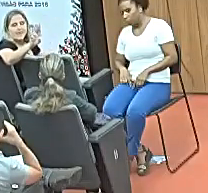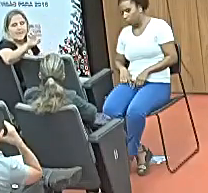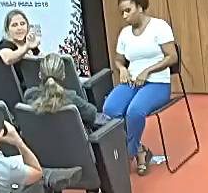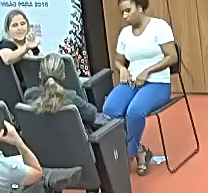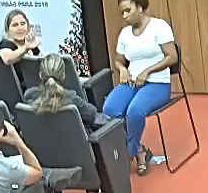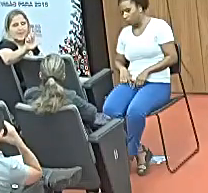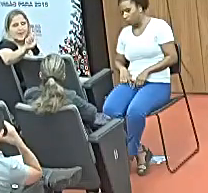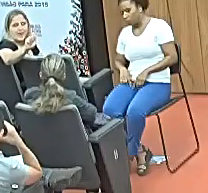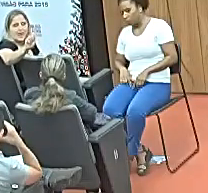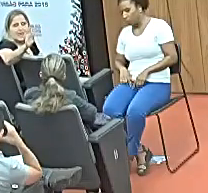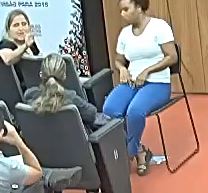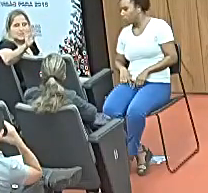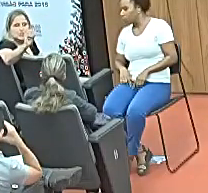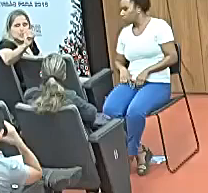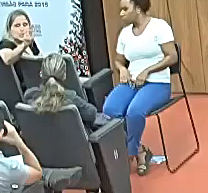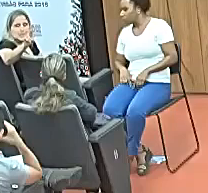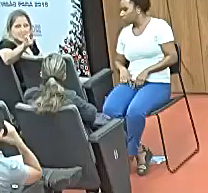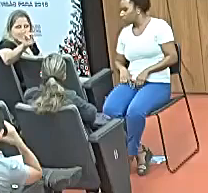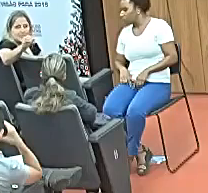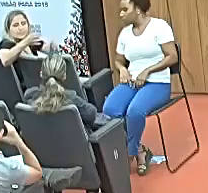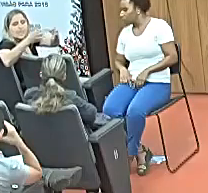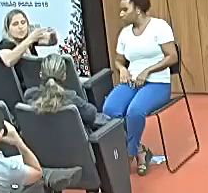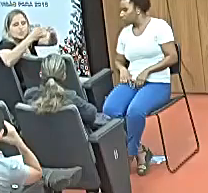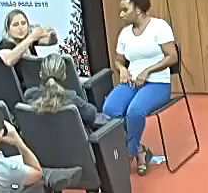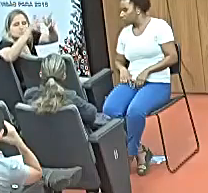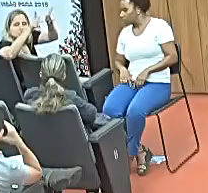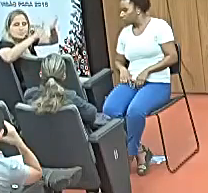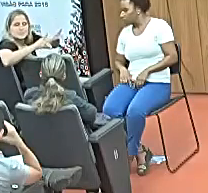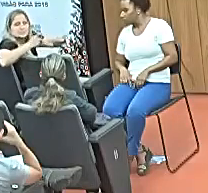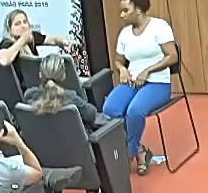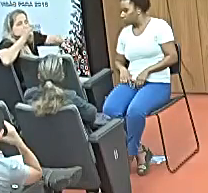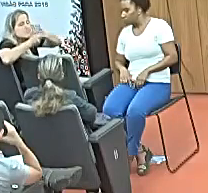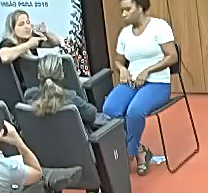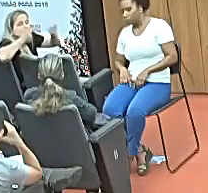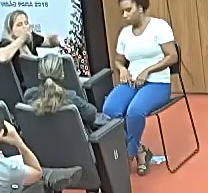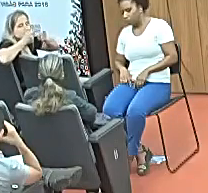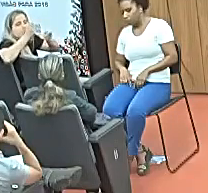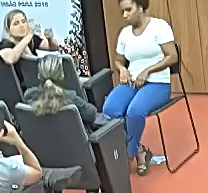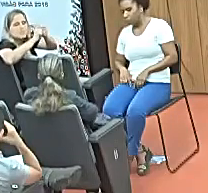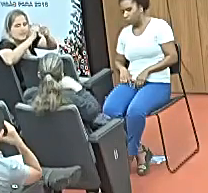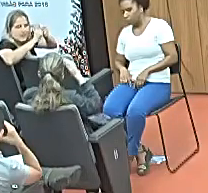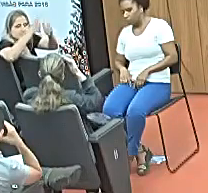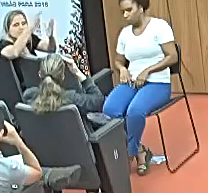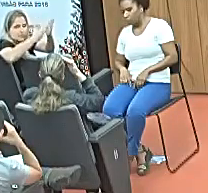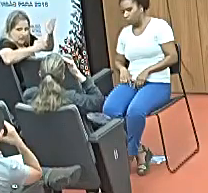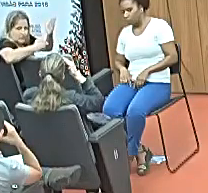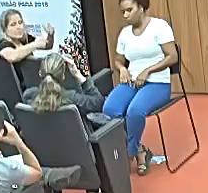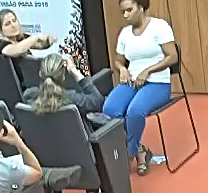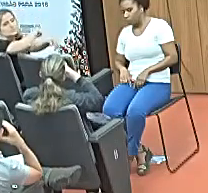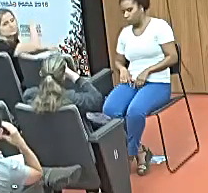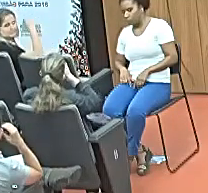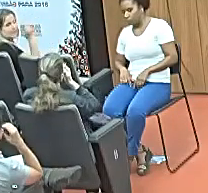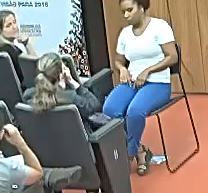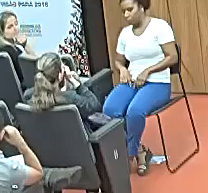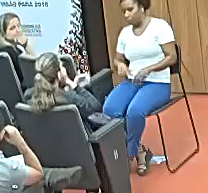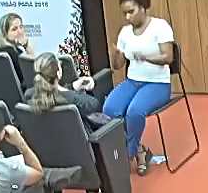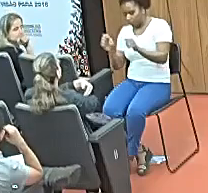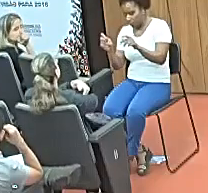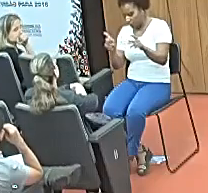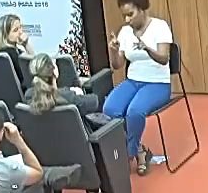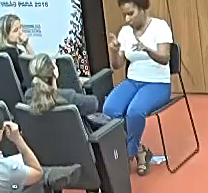programa foi instituído pelo estado em 1995 quando a fundação do bem estar do menor à extinta febem foi